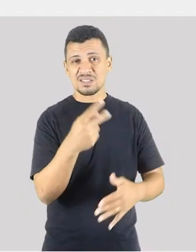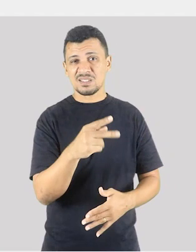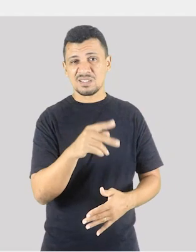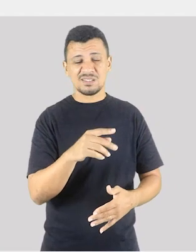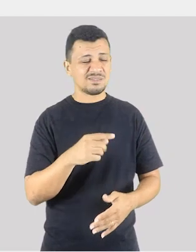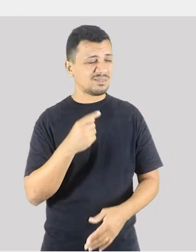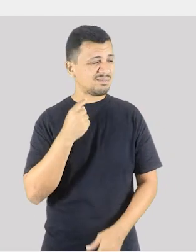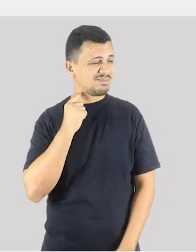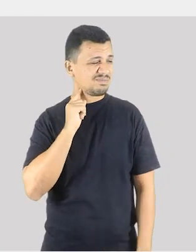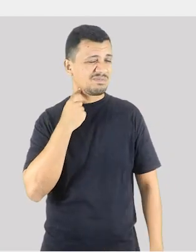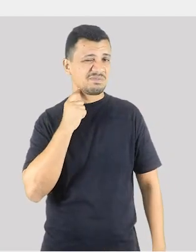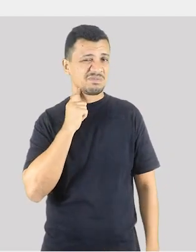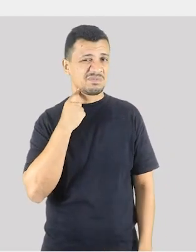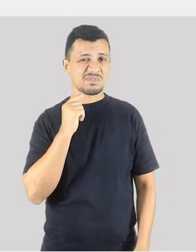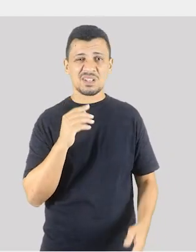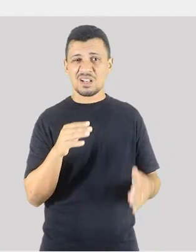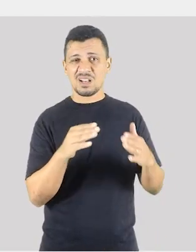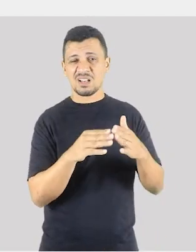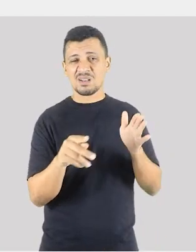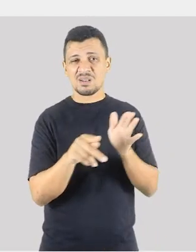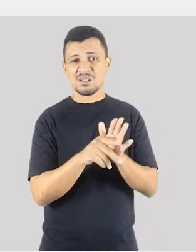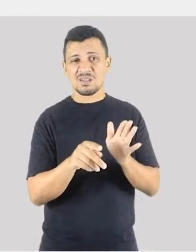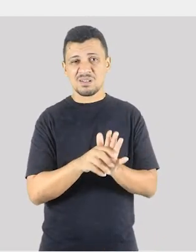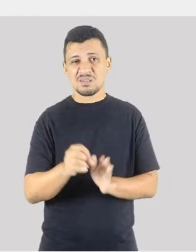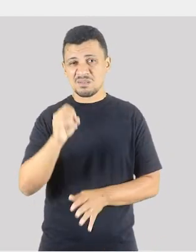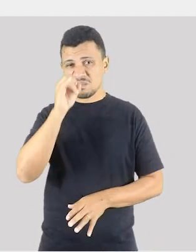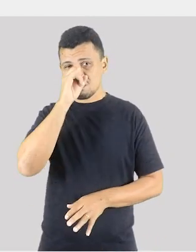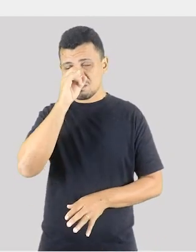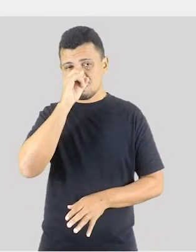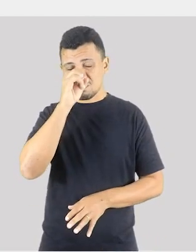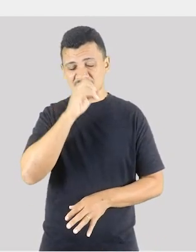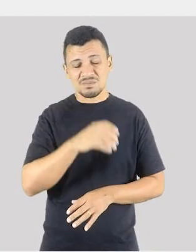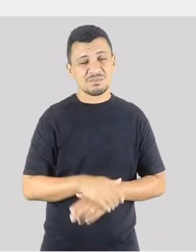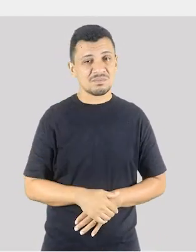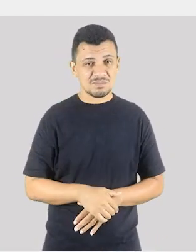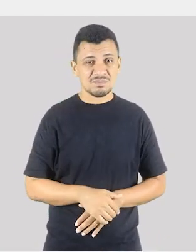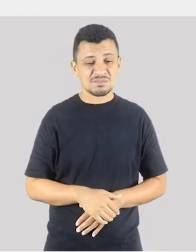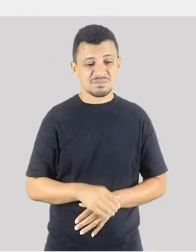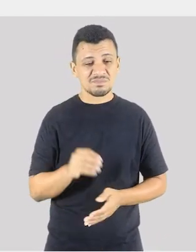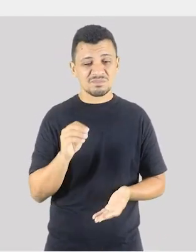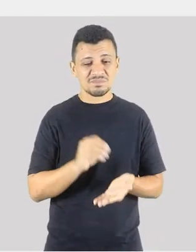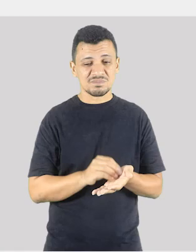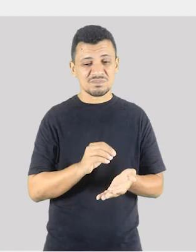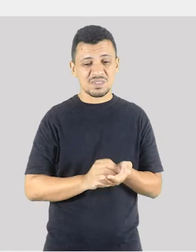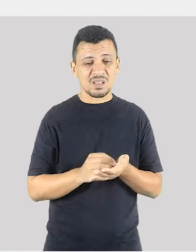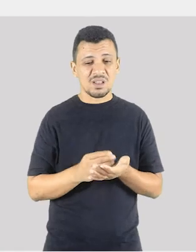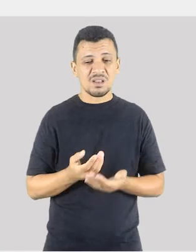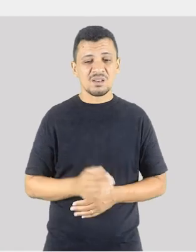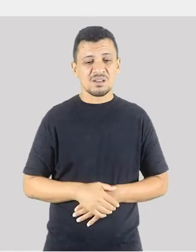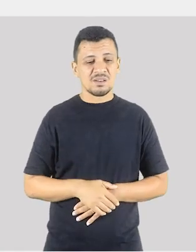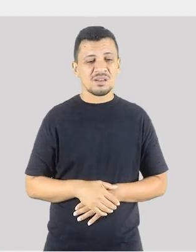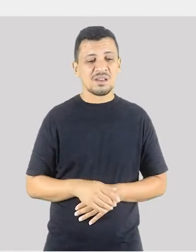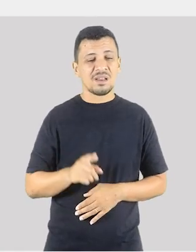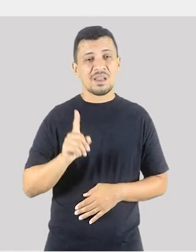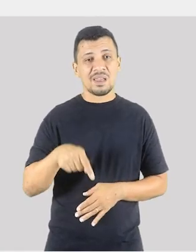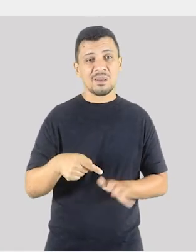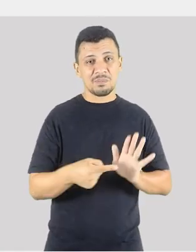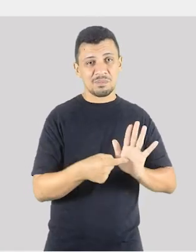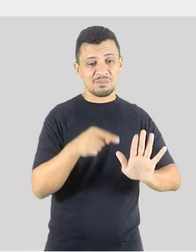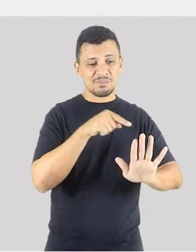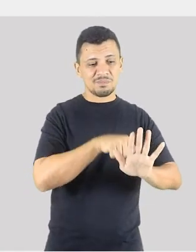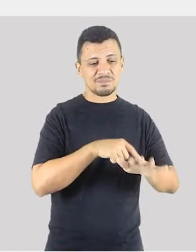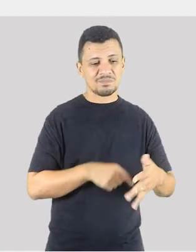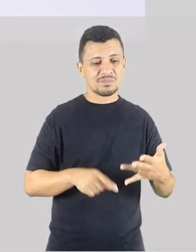chiqueiro. Isso não é uma comparação, porque não tem um conectivo, certo? A casa onde ele mora é um verdadeiro chiqueiro, é uma metáfora. Nas mãos